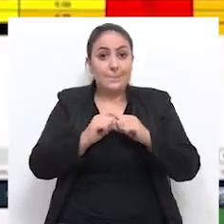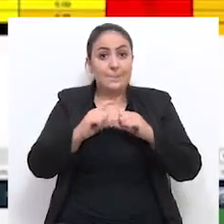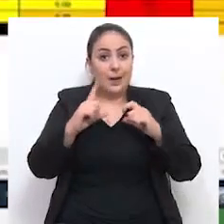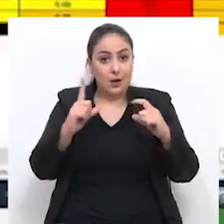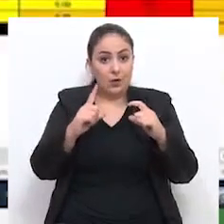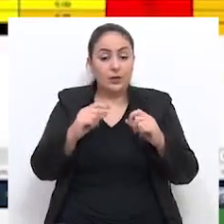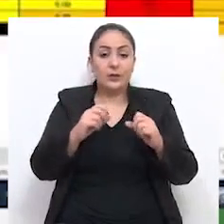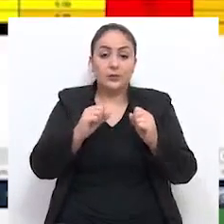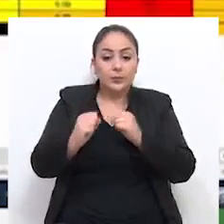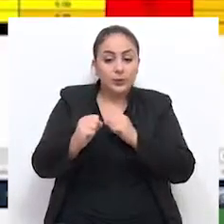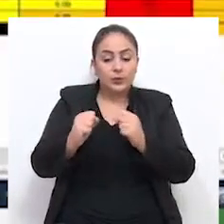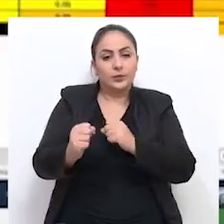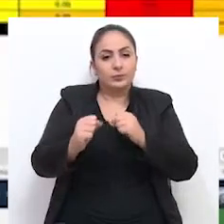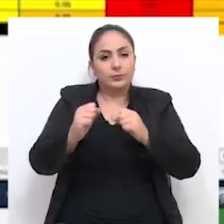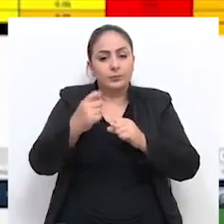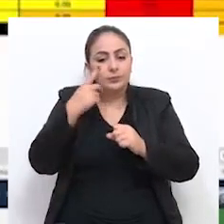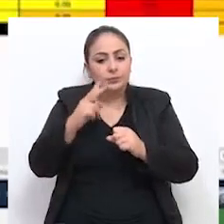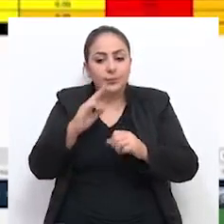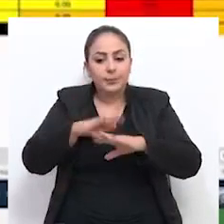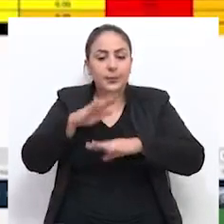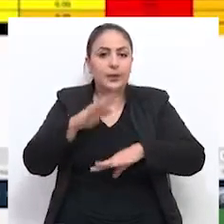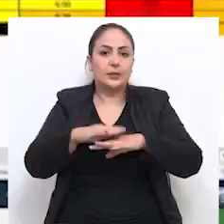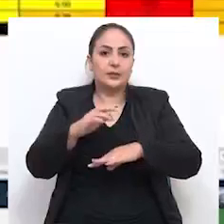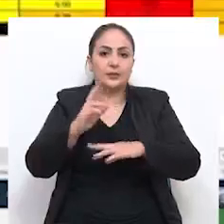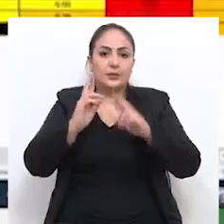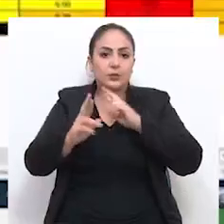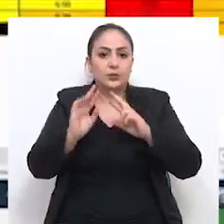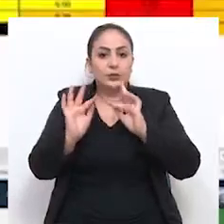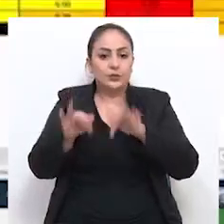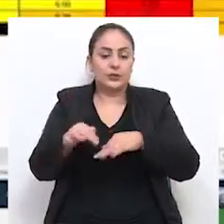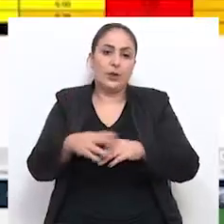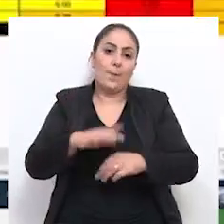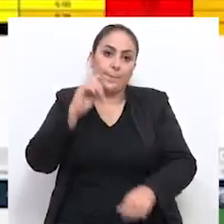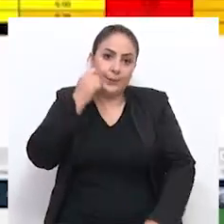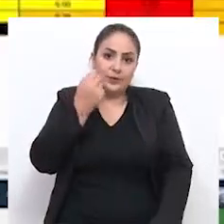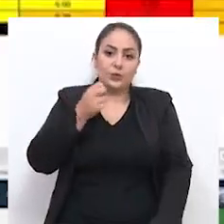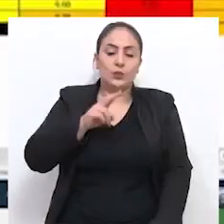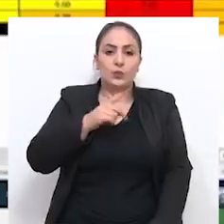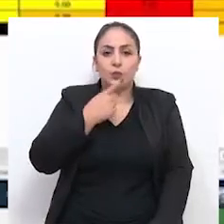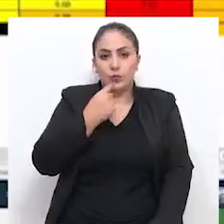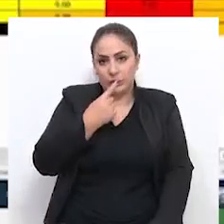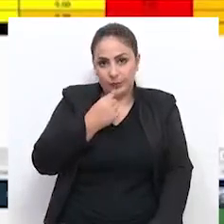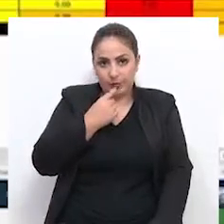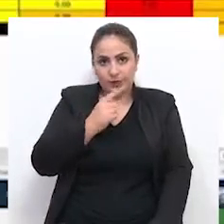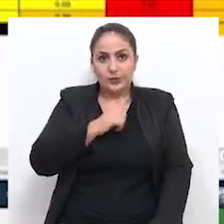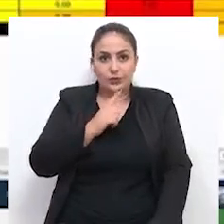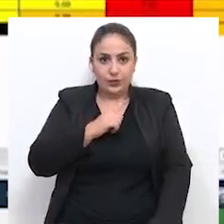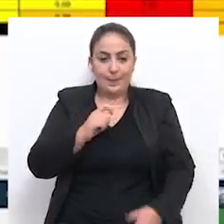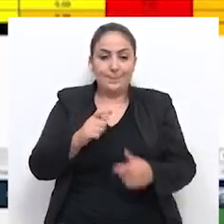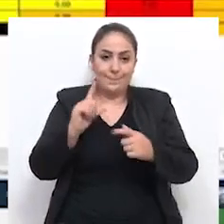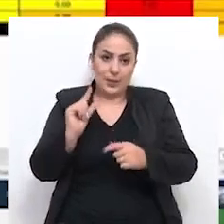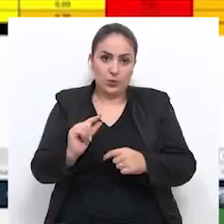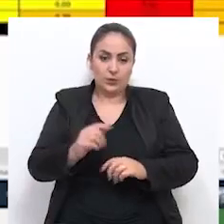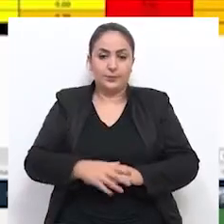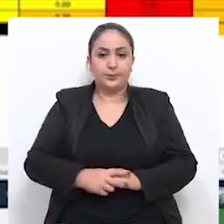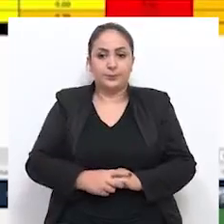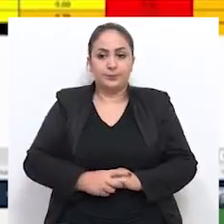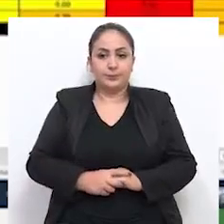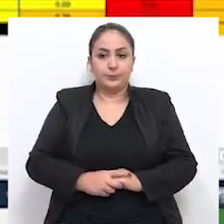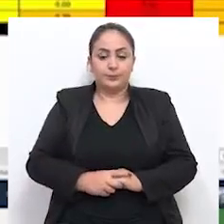maior, ela puxa mais a bandeira final para o preto, para o vermelho, do que um indicador que tem um peso menor.